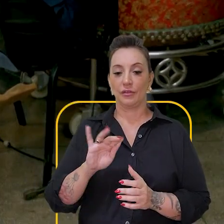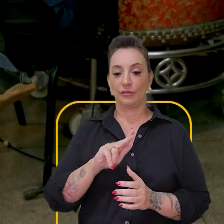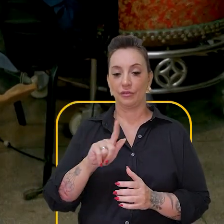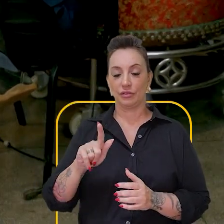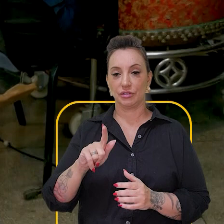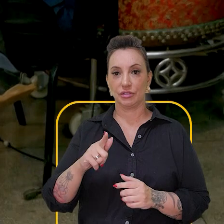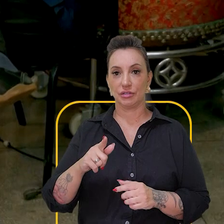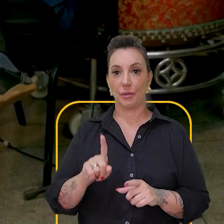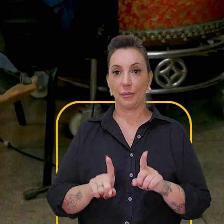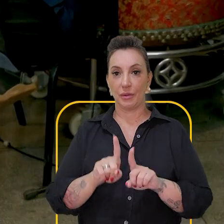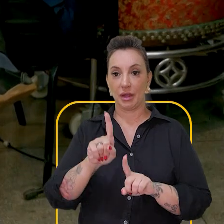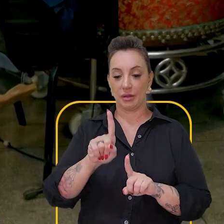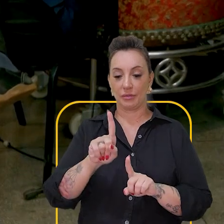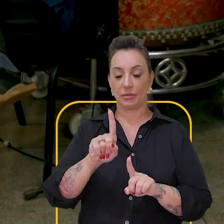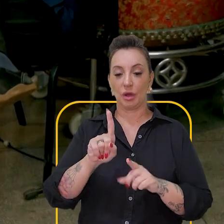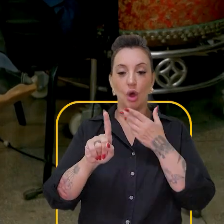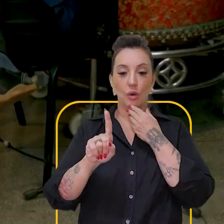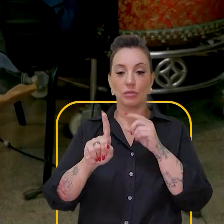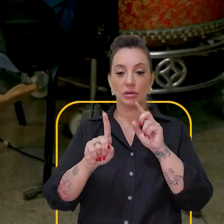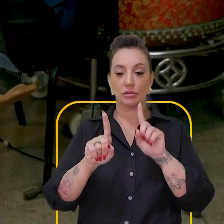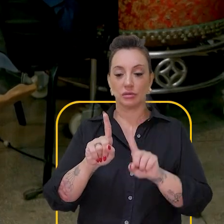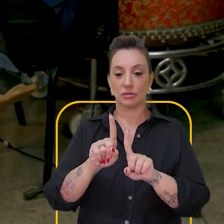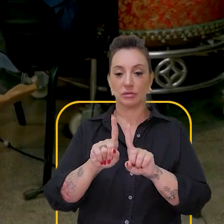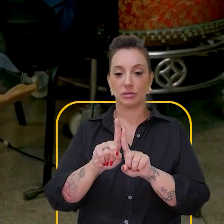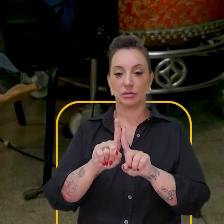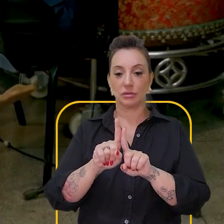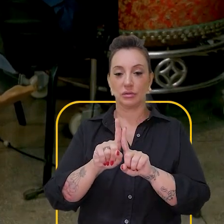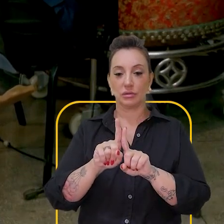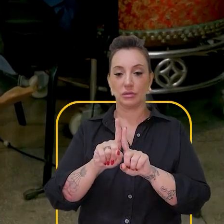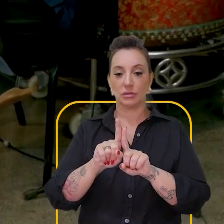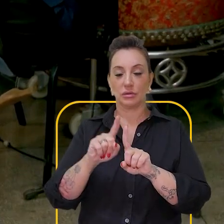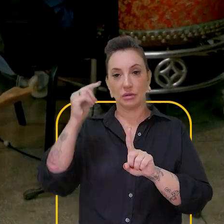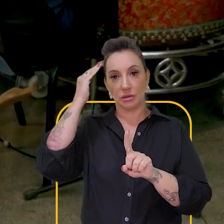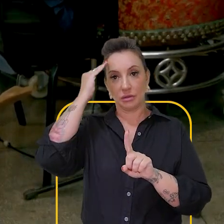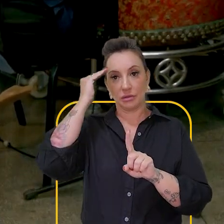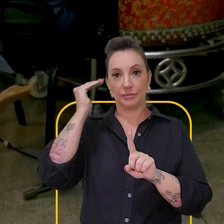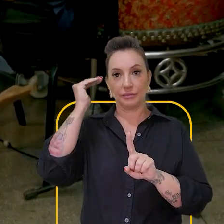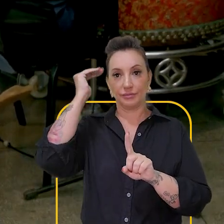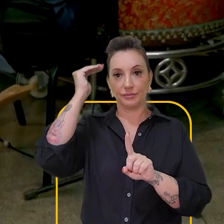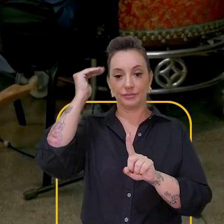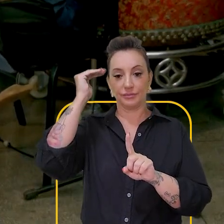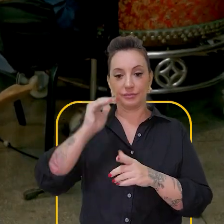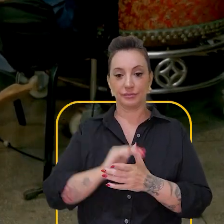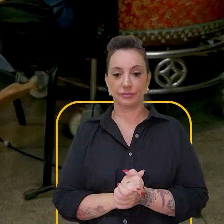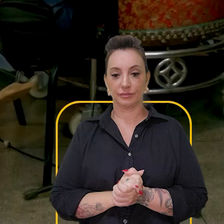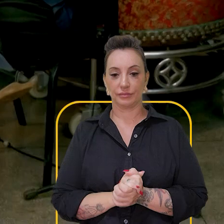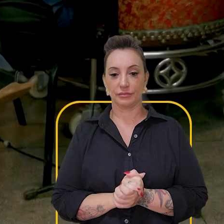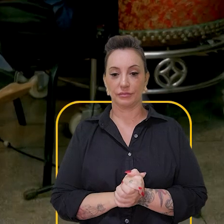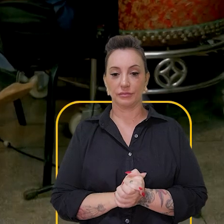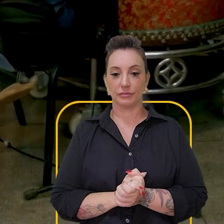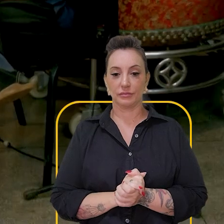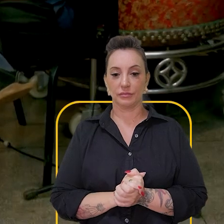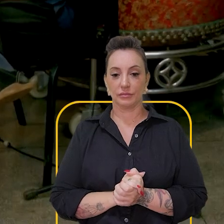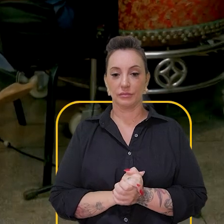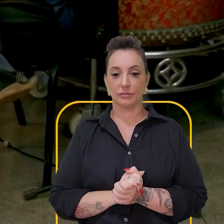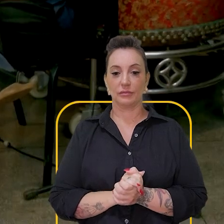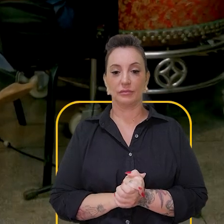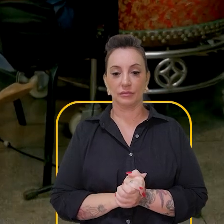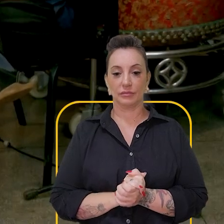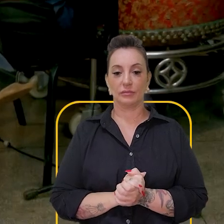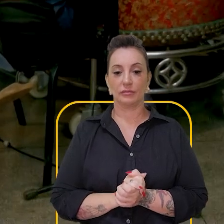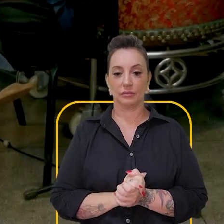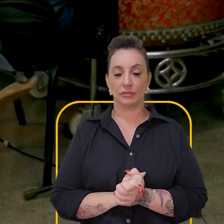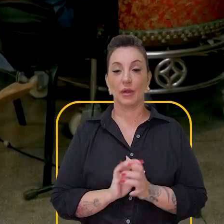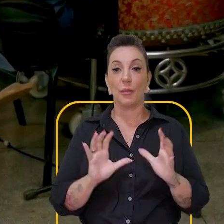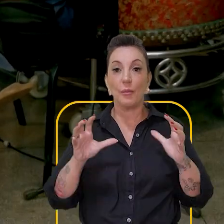Fuji nós apelidamos ele carinhosamente de monstro os dois ficaram amigos né E aí o rapaz falou ah